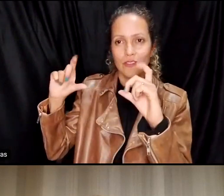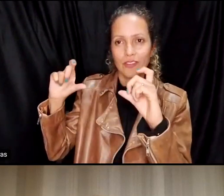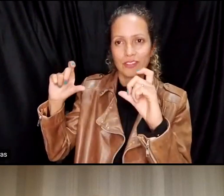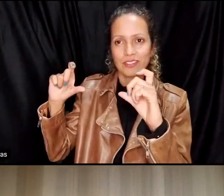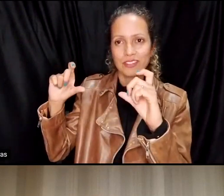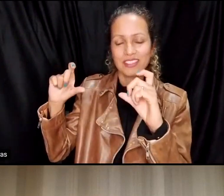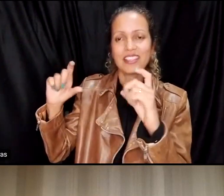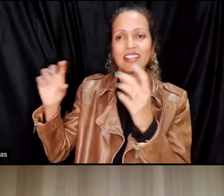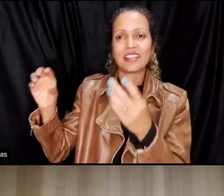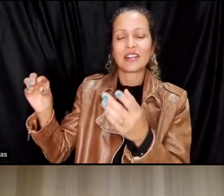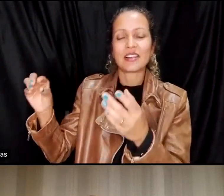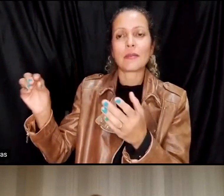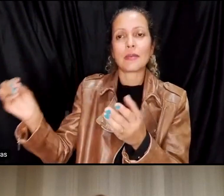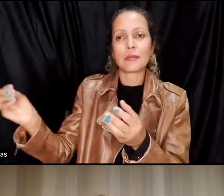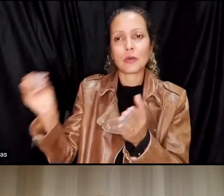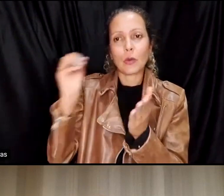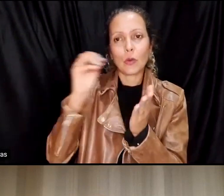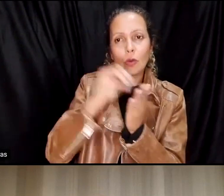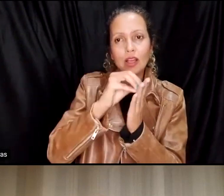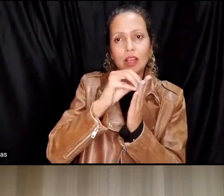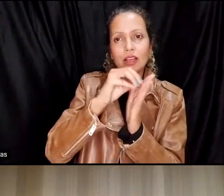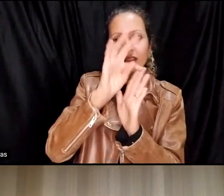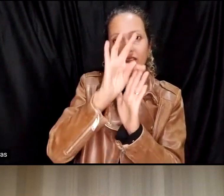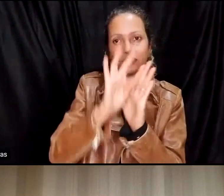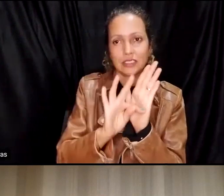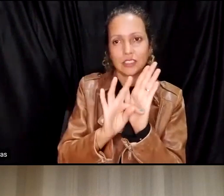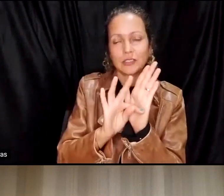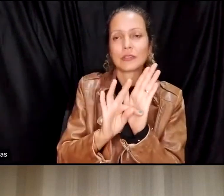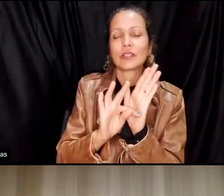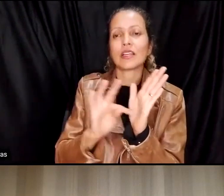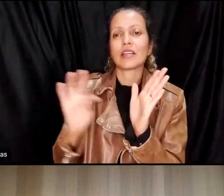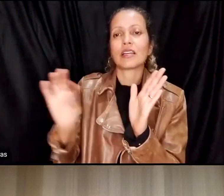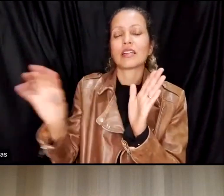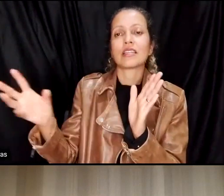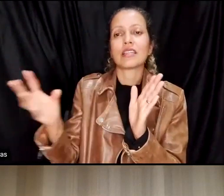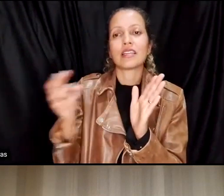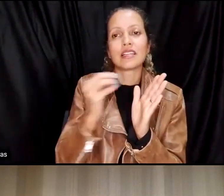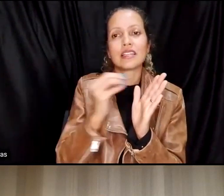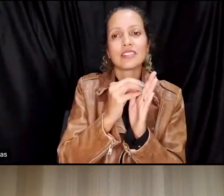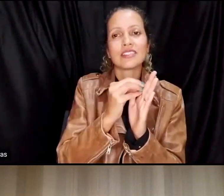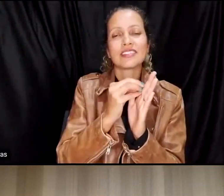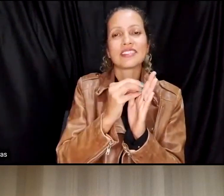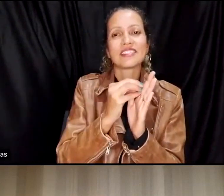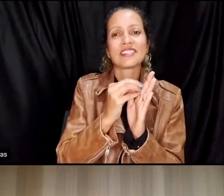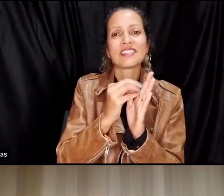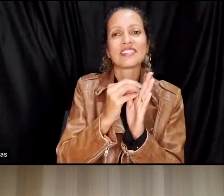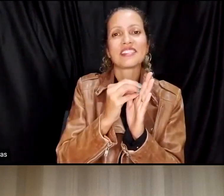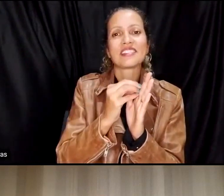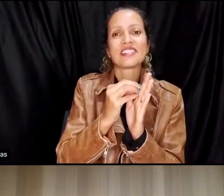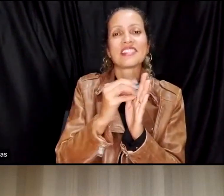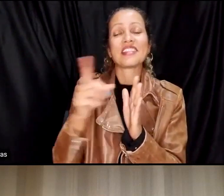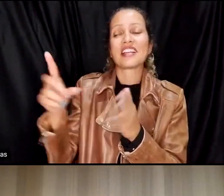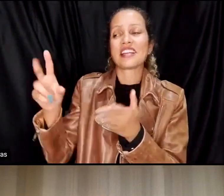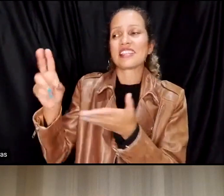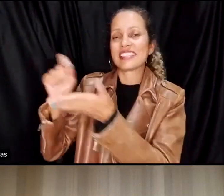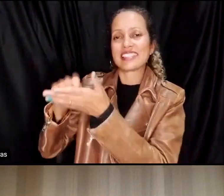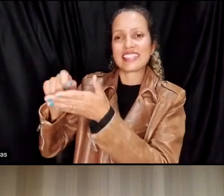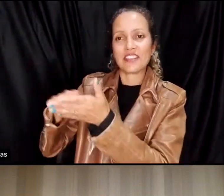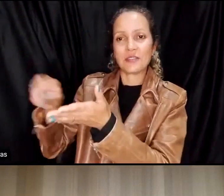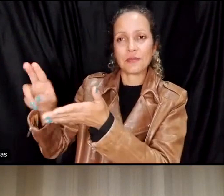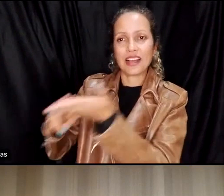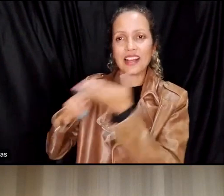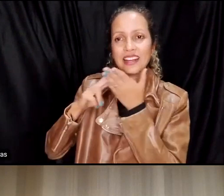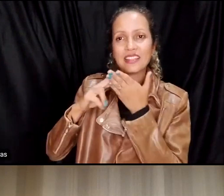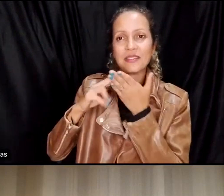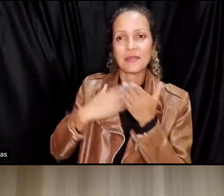dissertação e no dia da minha defesa, ela escreveu uma carta pra mim, né, e nessa